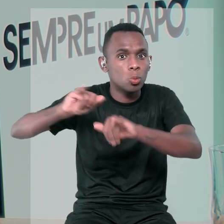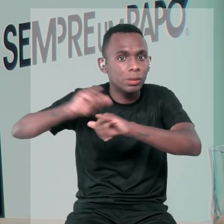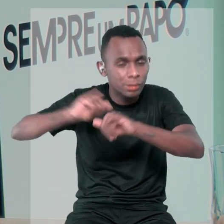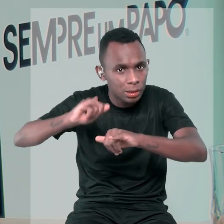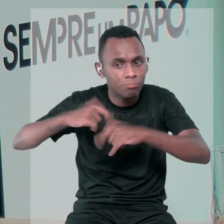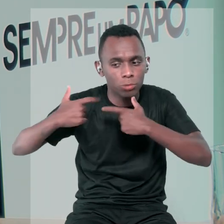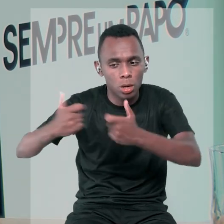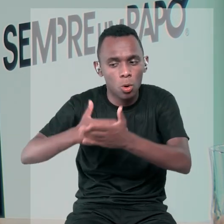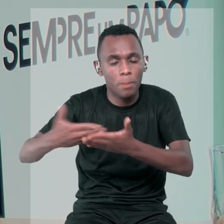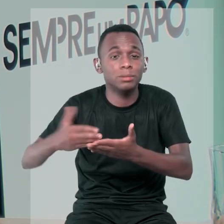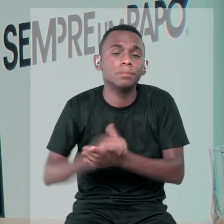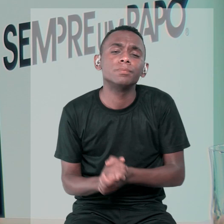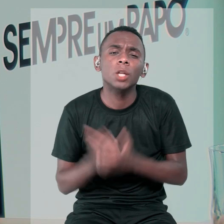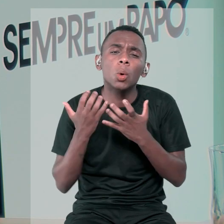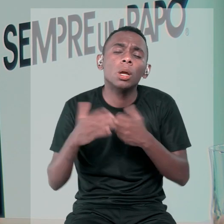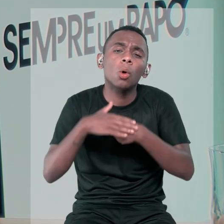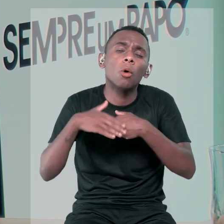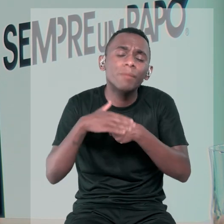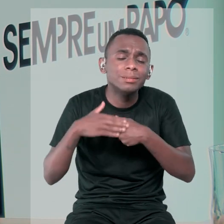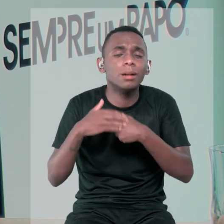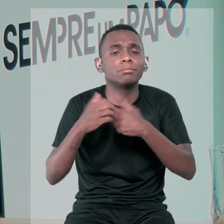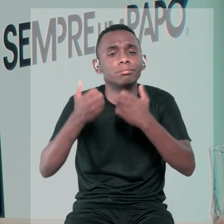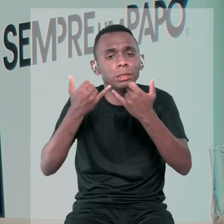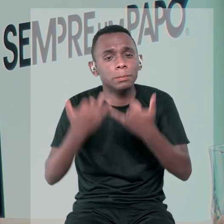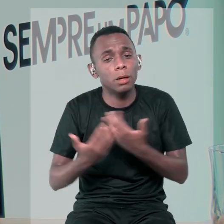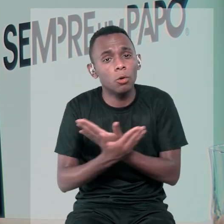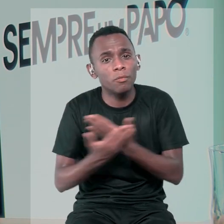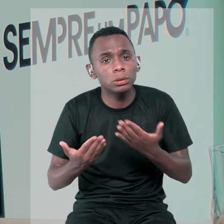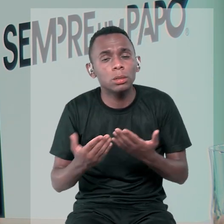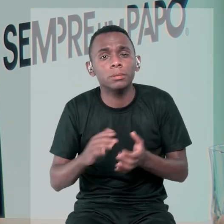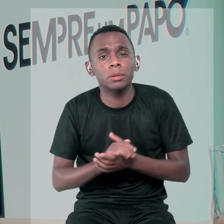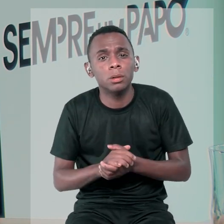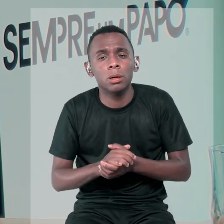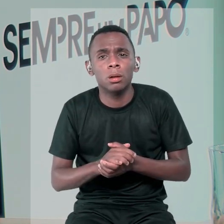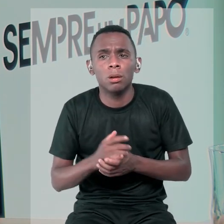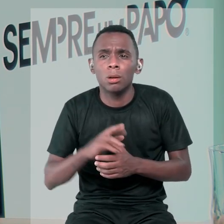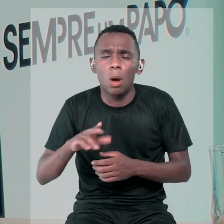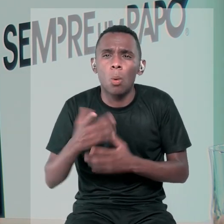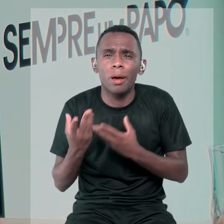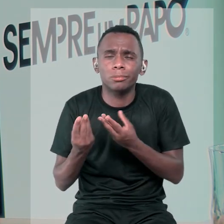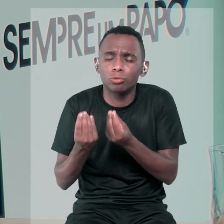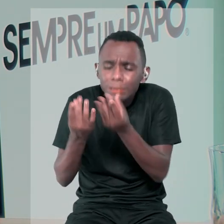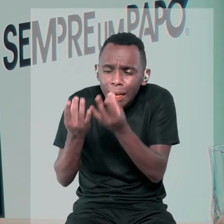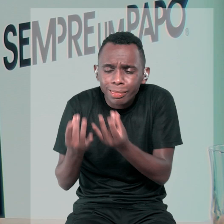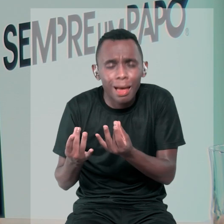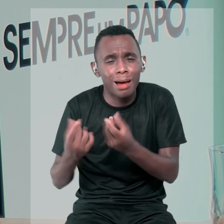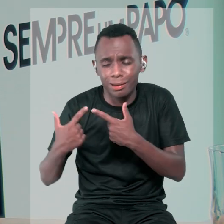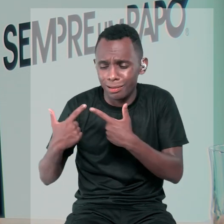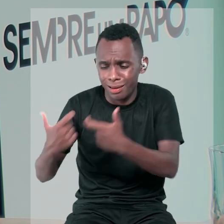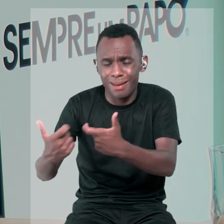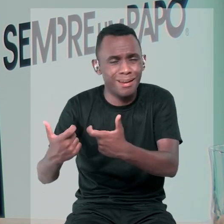combates. Eu queria conversar um pouquinho com vocês, não propriamente sobre a natureza da guerra, porque isso seria